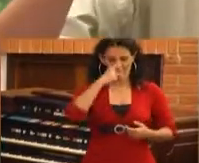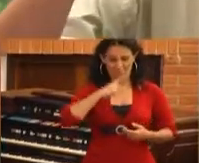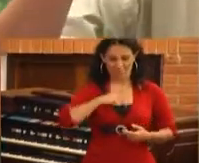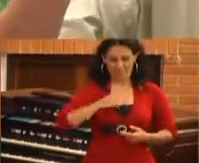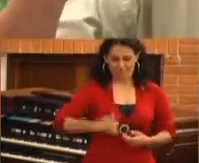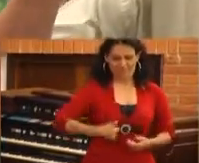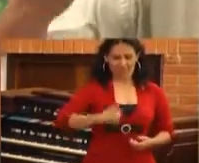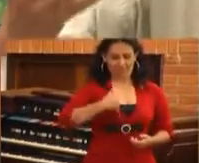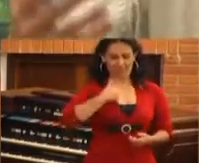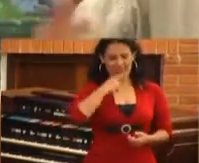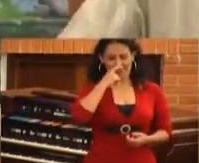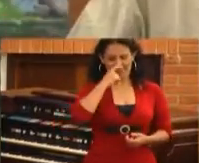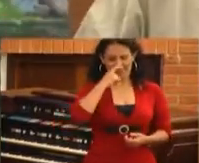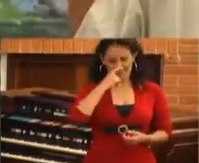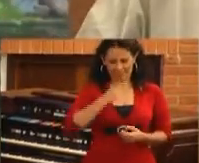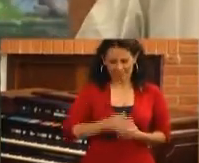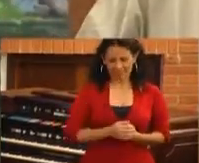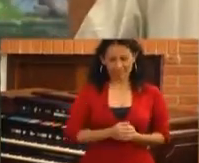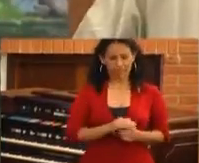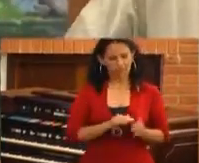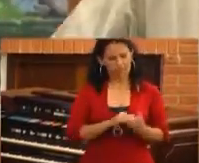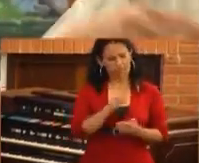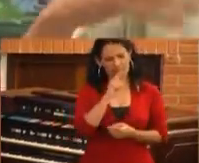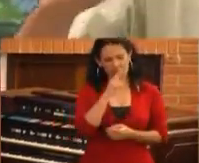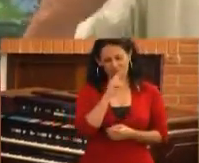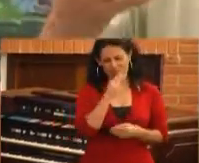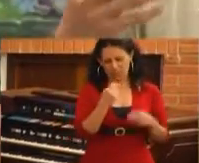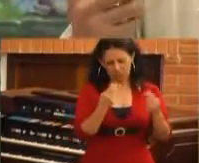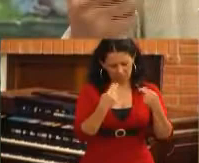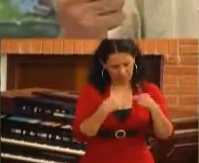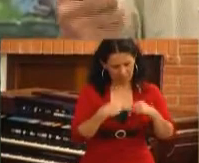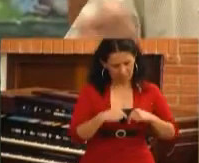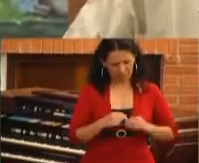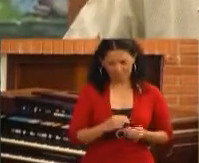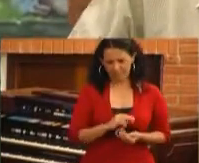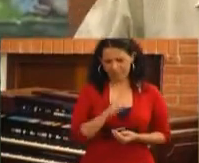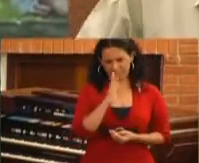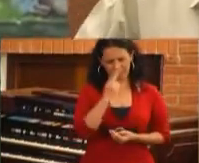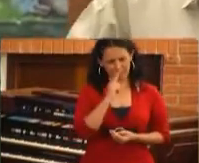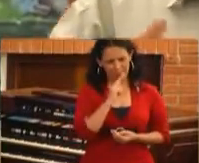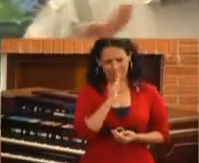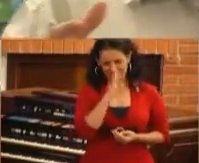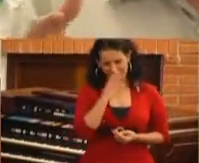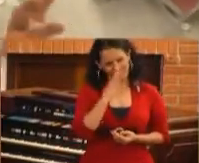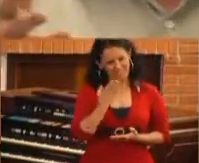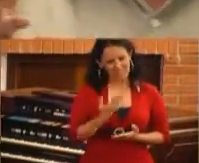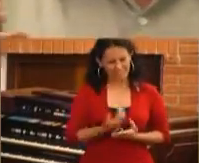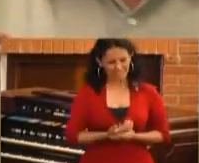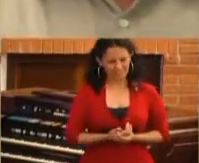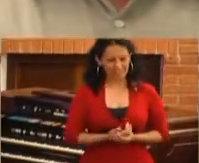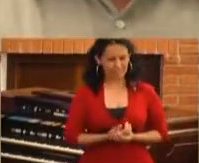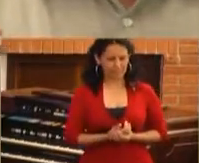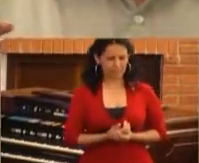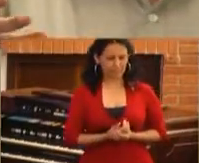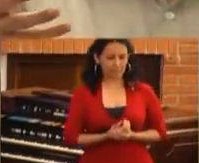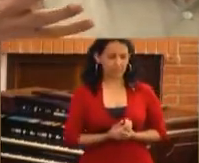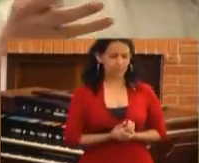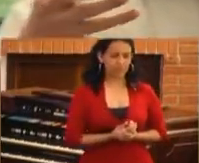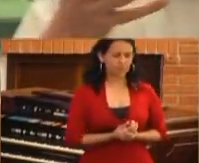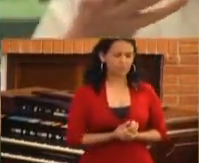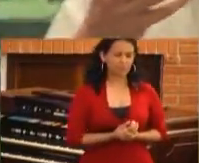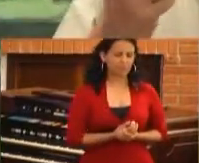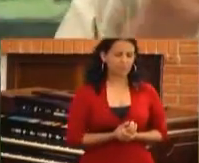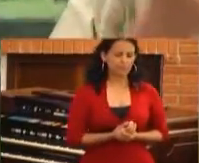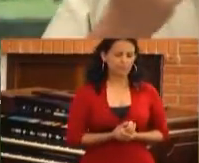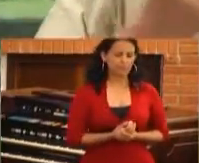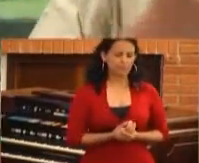os rigores, a falsa humildade e o rigor ascético, o rigor